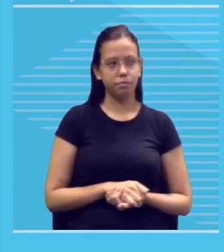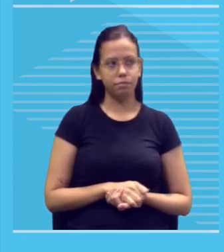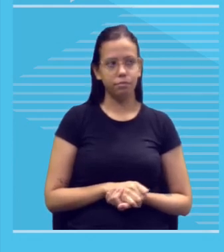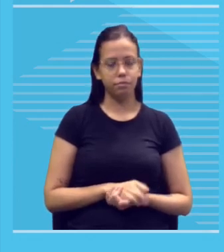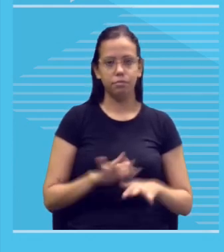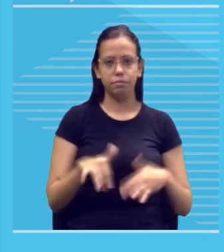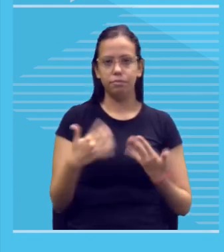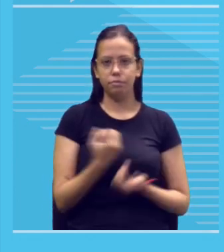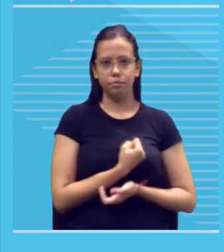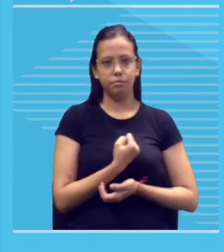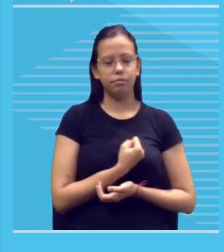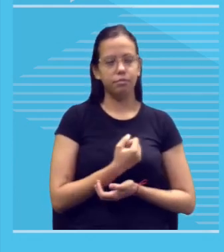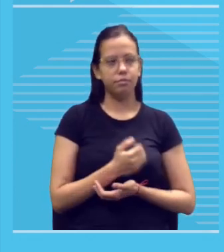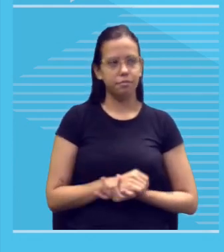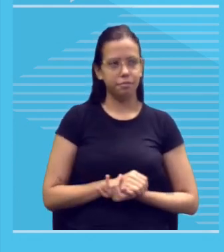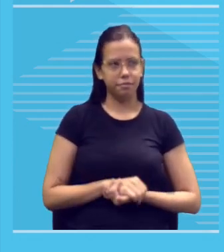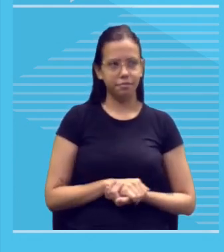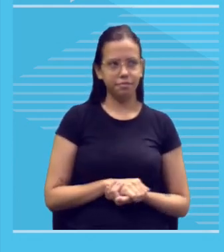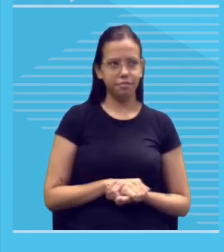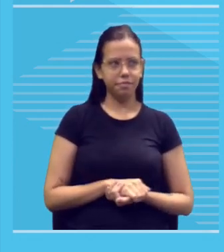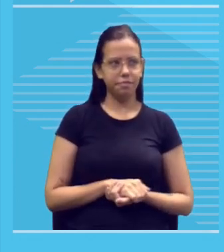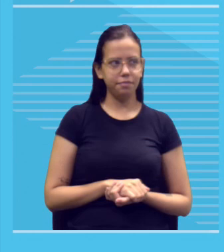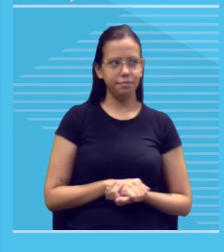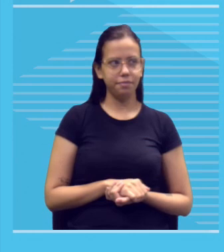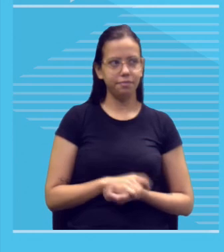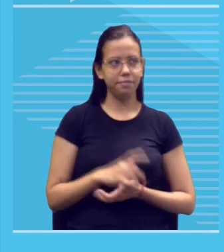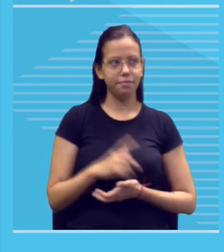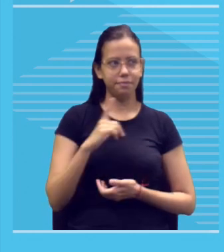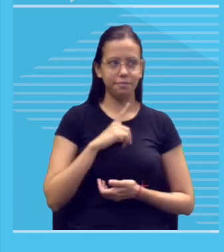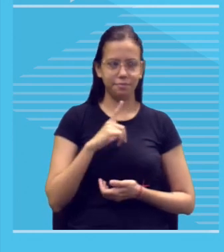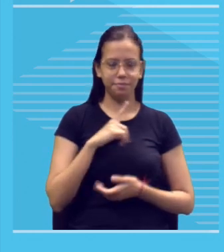esse número olha aí ó temos uma expressão